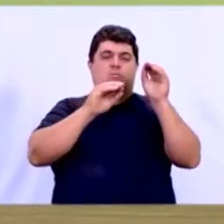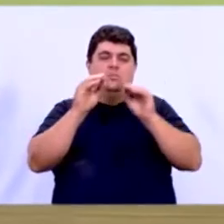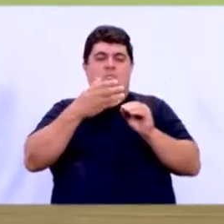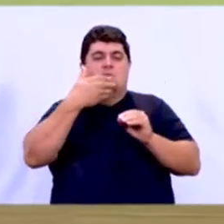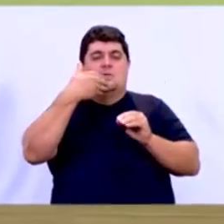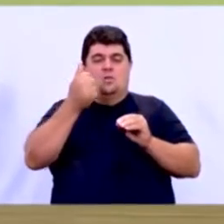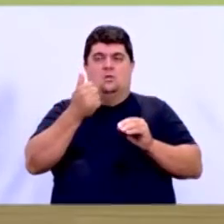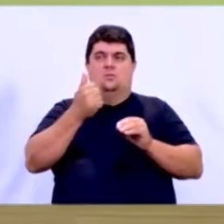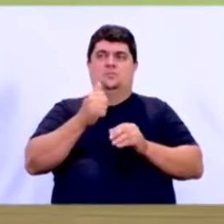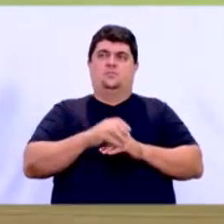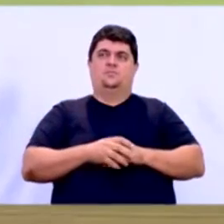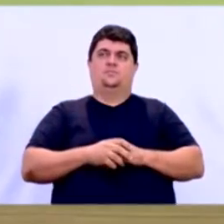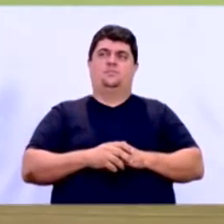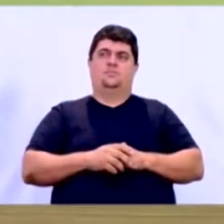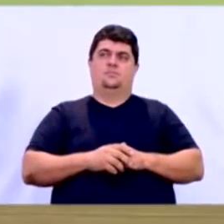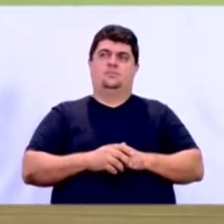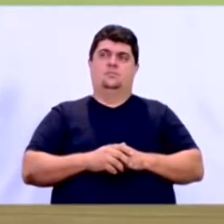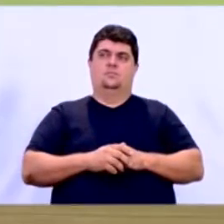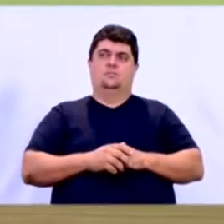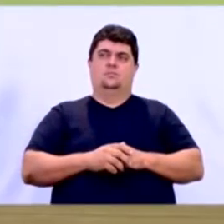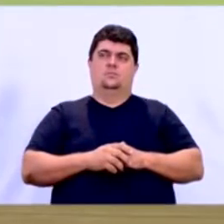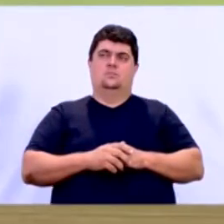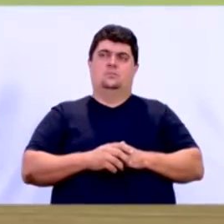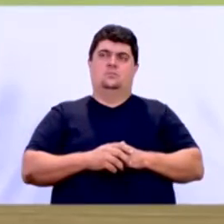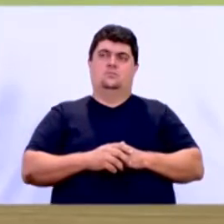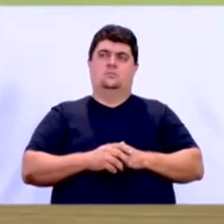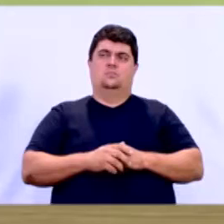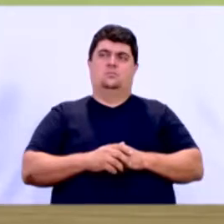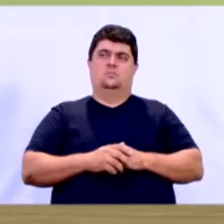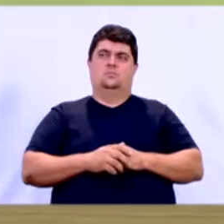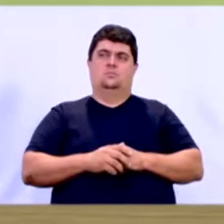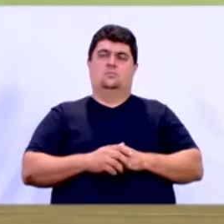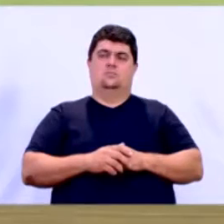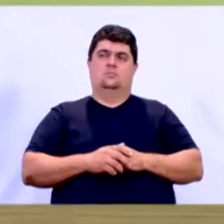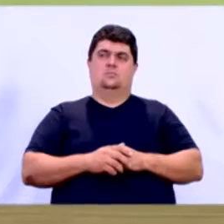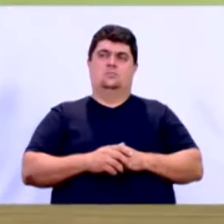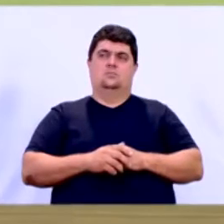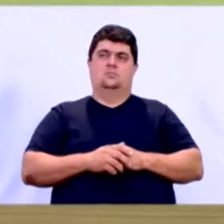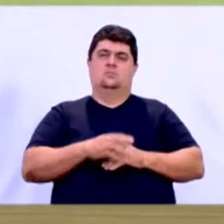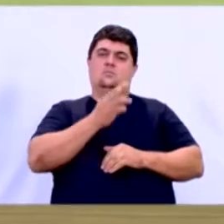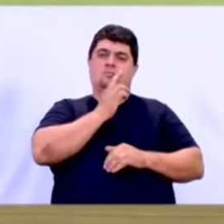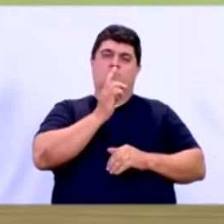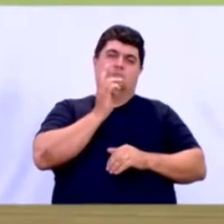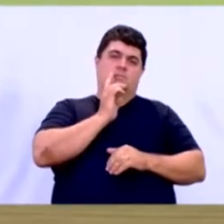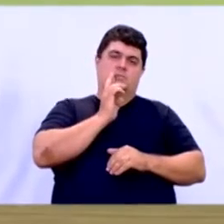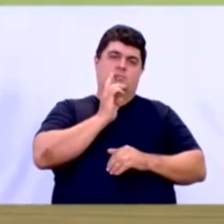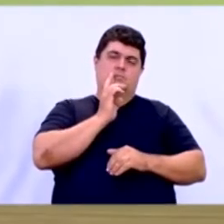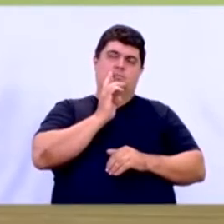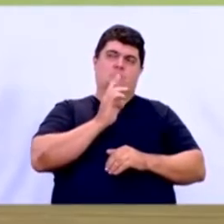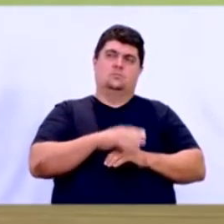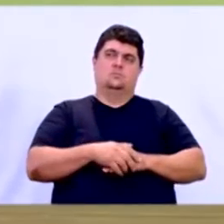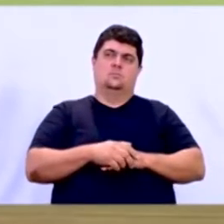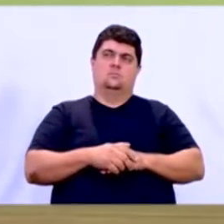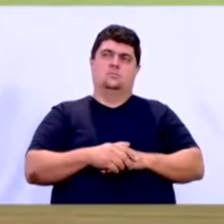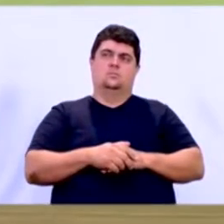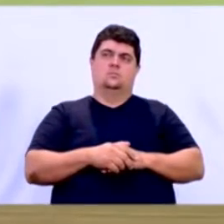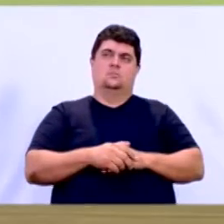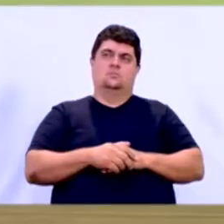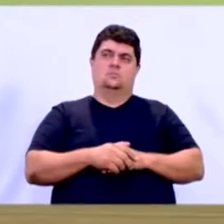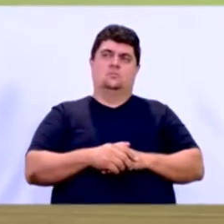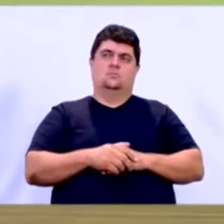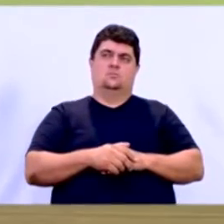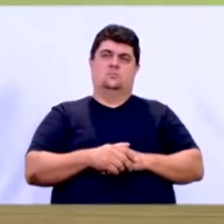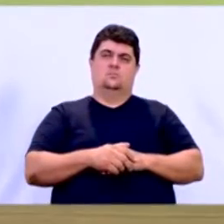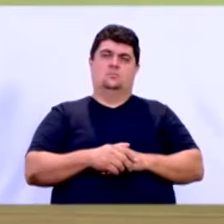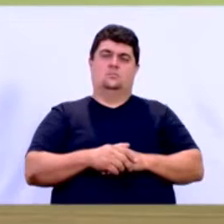Já foi mais delimitado, isso mesmo. Já. Vamos pegar um outro exemplo aqui então, o grupo do restaurante, colocaram que os